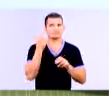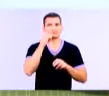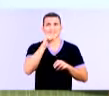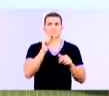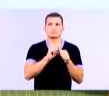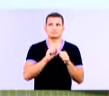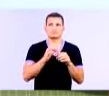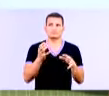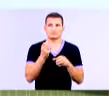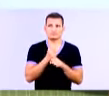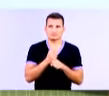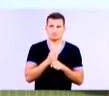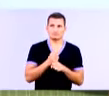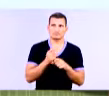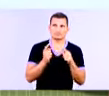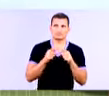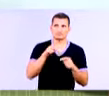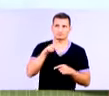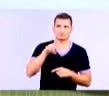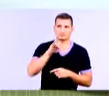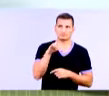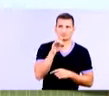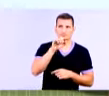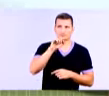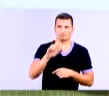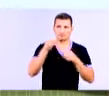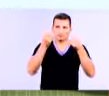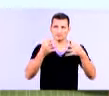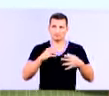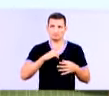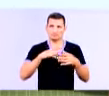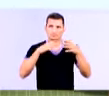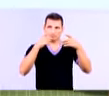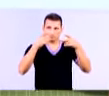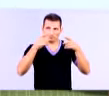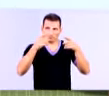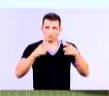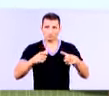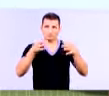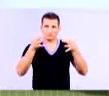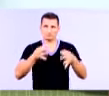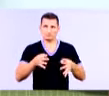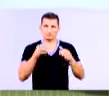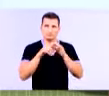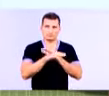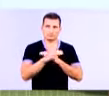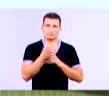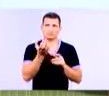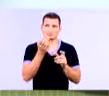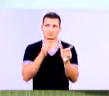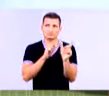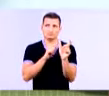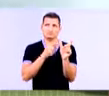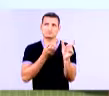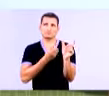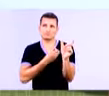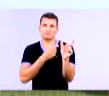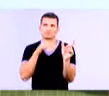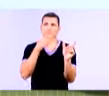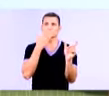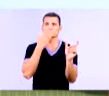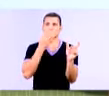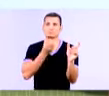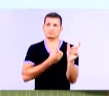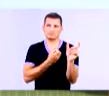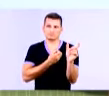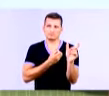próprio professor José Márcio falou. Tem local correto para armazenar, né? Se eu quero armazenar um número, eu tenho que declarar uma variável do tipo número.